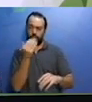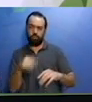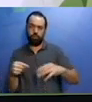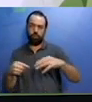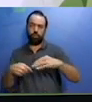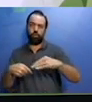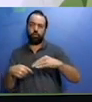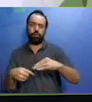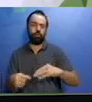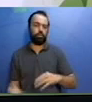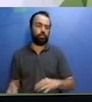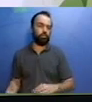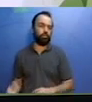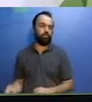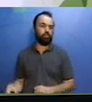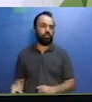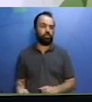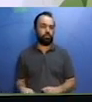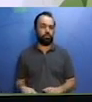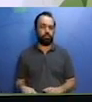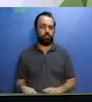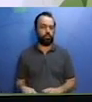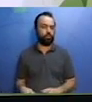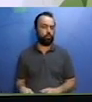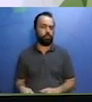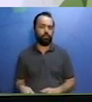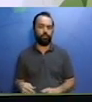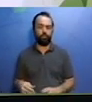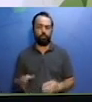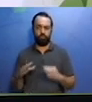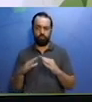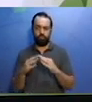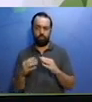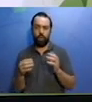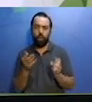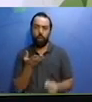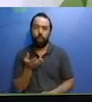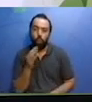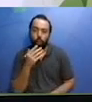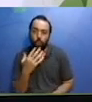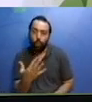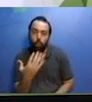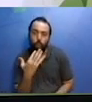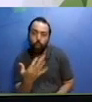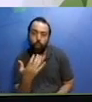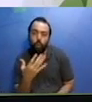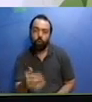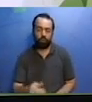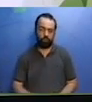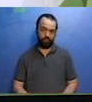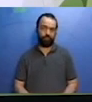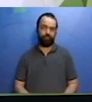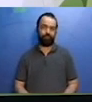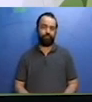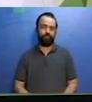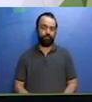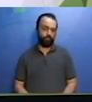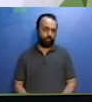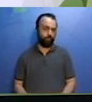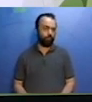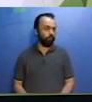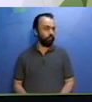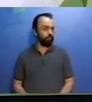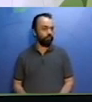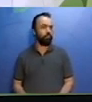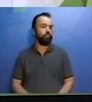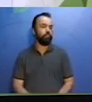depositado no fundo. Em casa a gente costuma soprar o alpiste, né, que é a mesma técnica utilizada aqui nessa